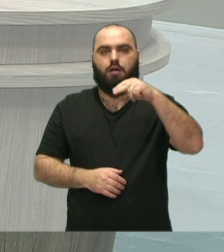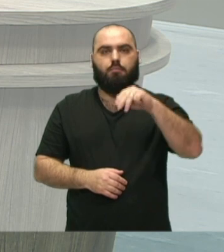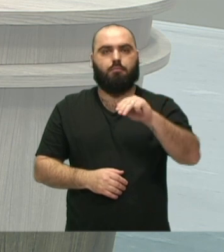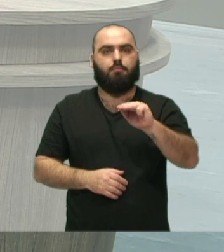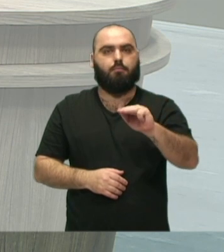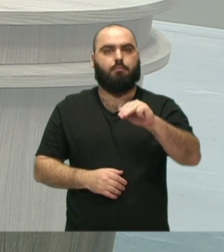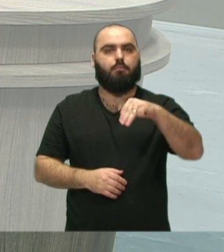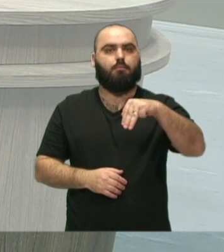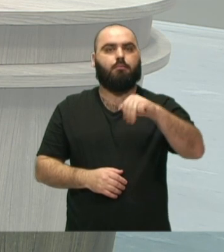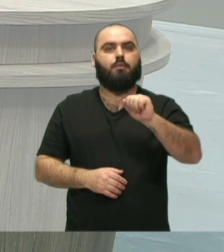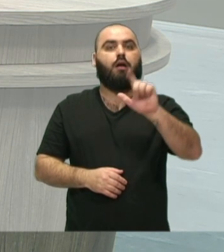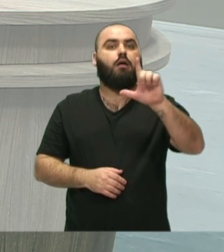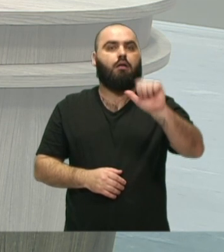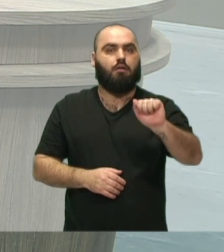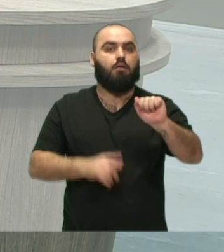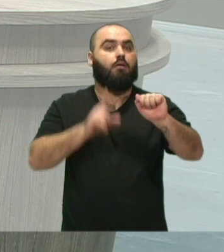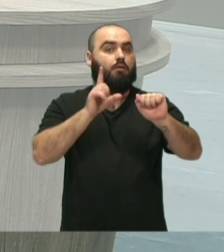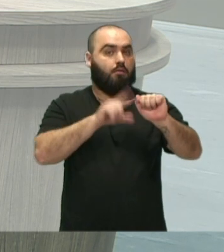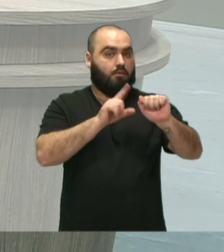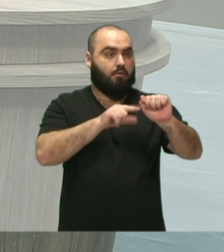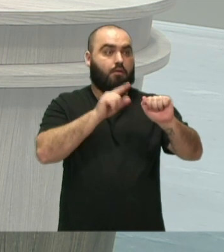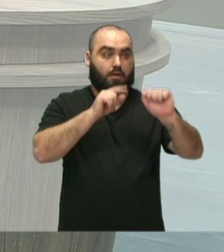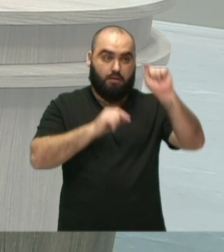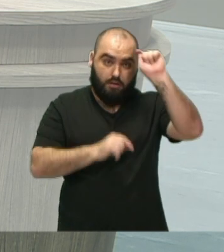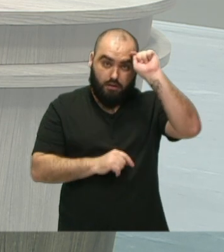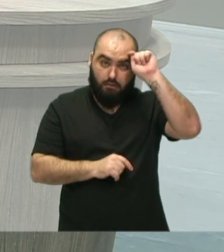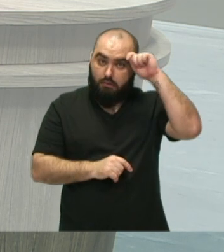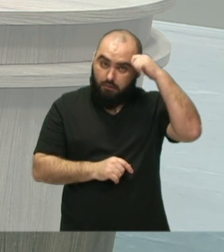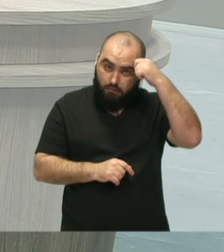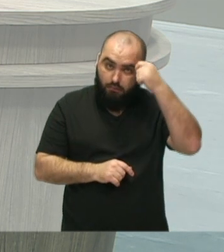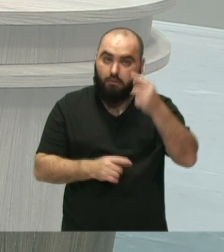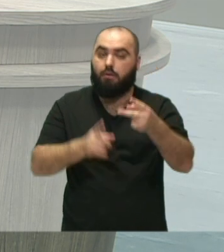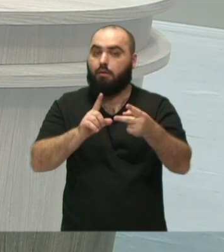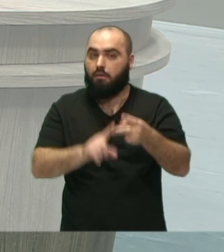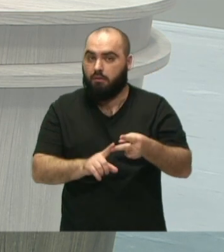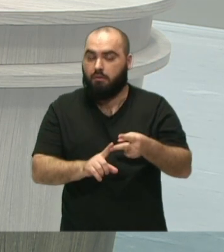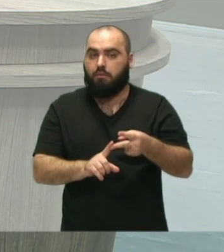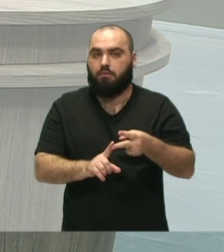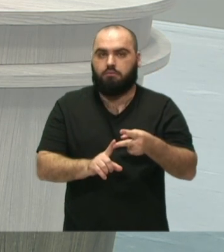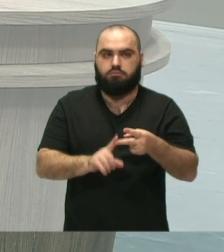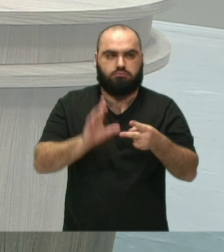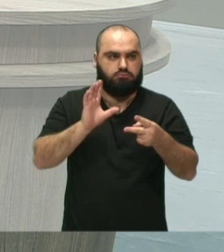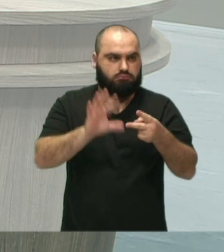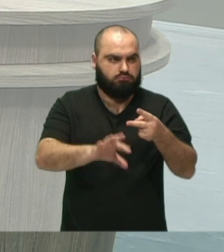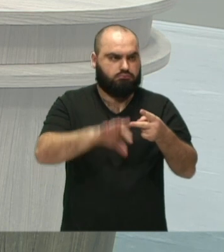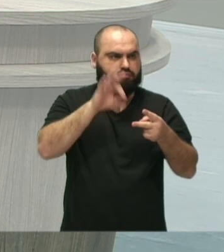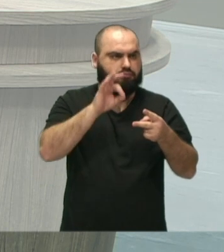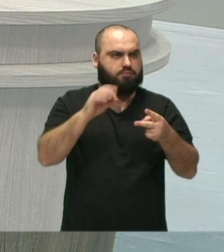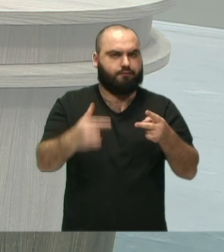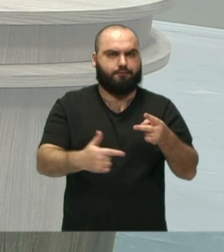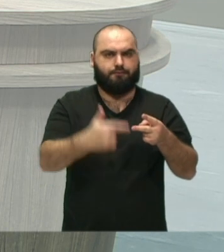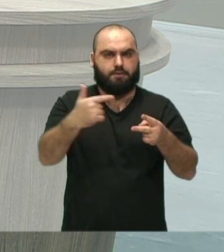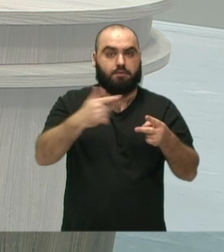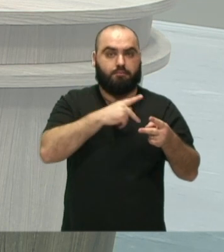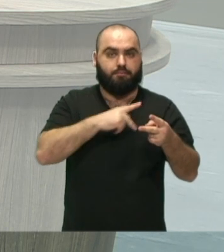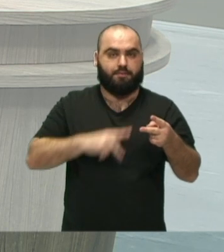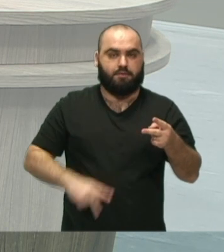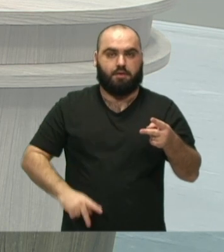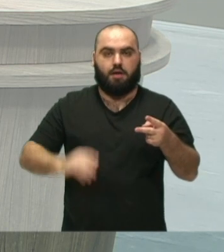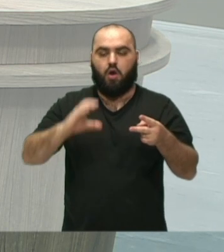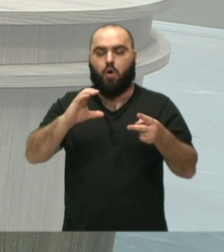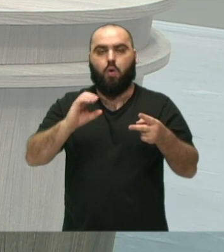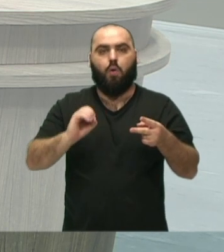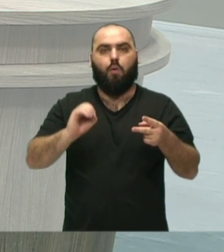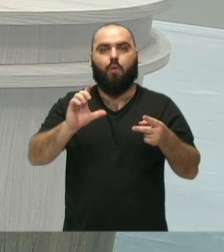de origem negra, e acabou de ser eleita, né, como vice-presidente também da